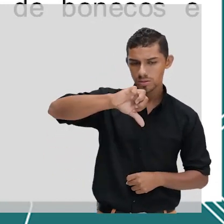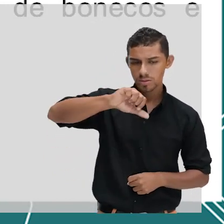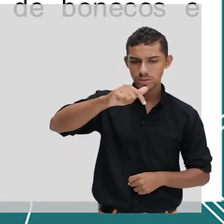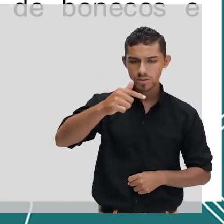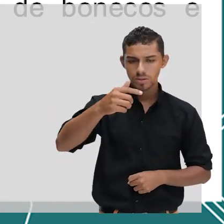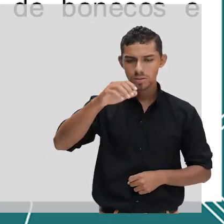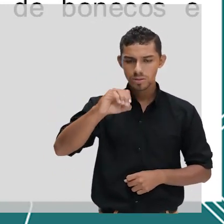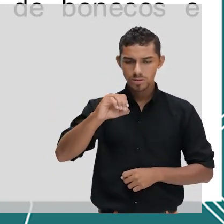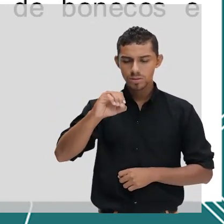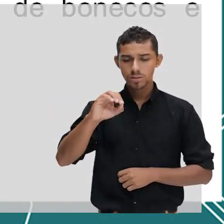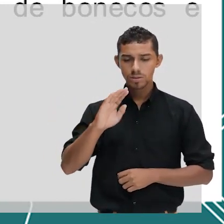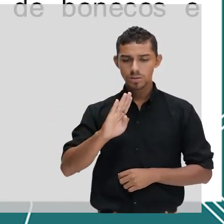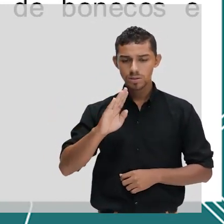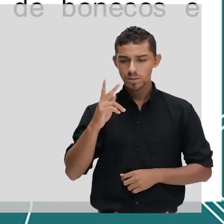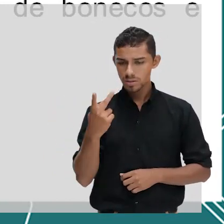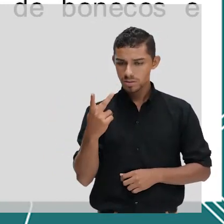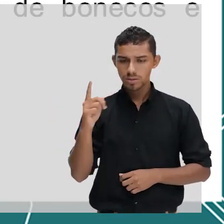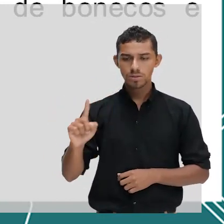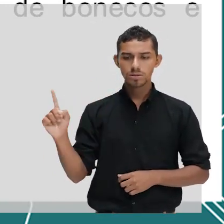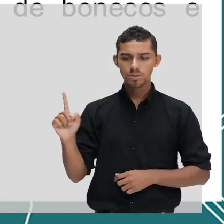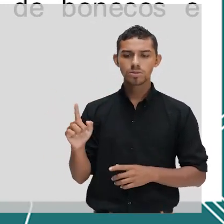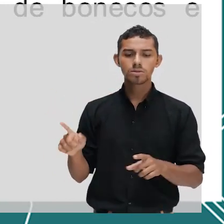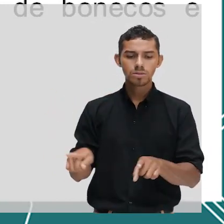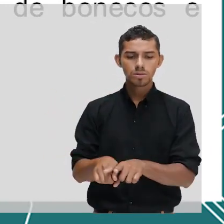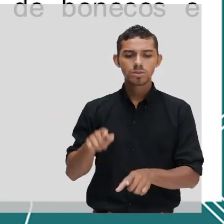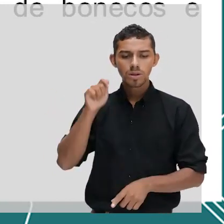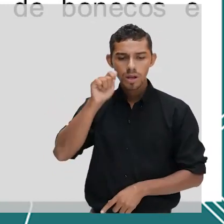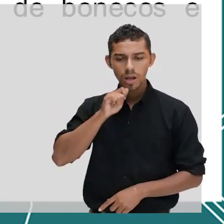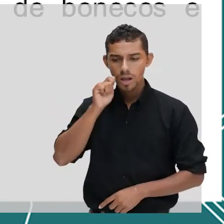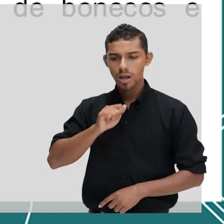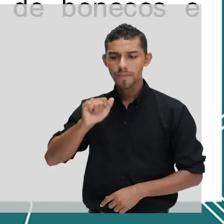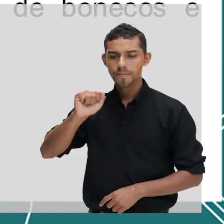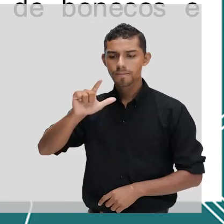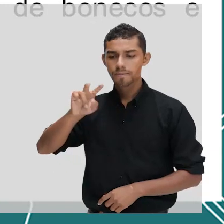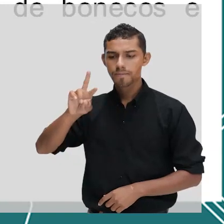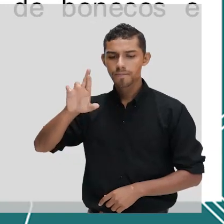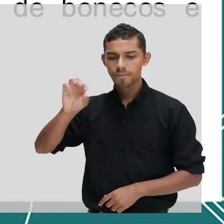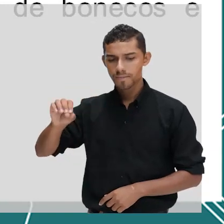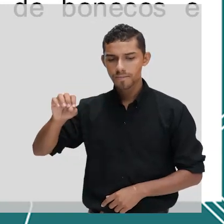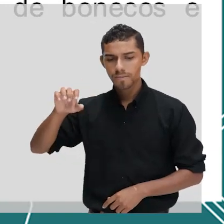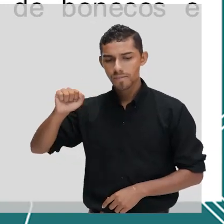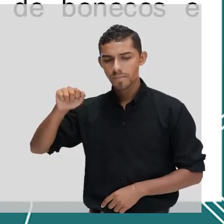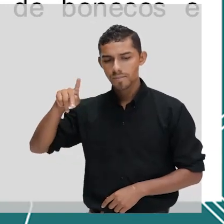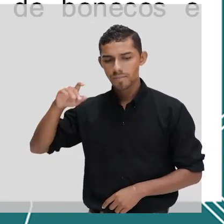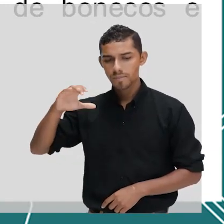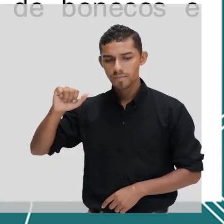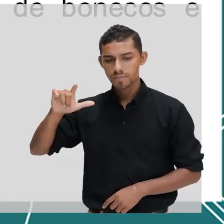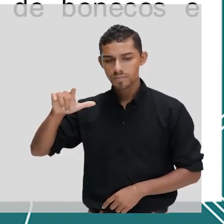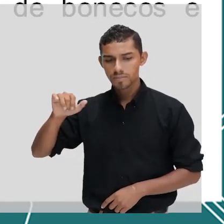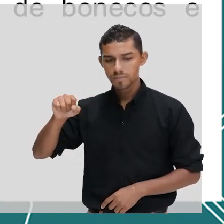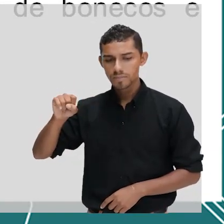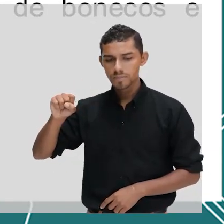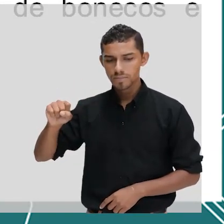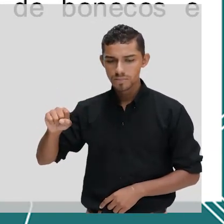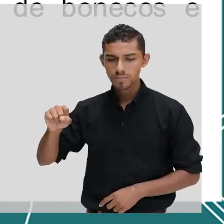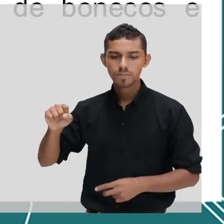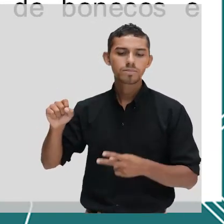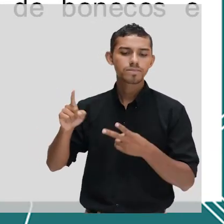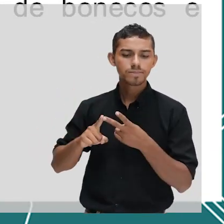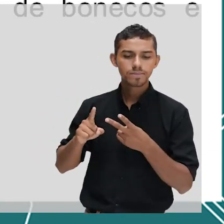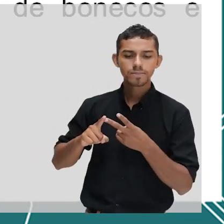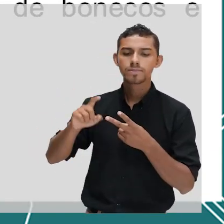pelos artistas Álvaro Apocalipse, Tereza Veloso e Amadou. Já montou mais de 36 espetáculos, né, isso eu estou falando, isso é um